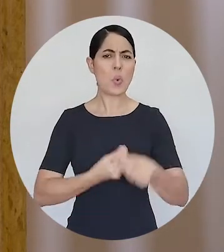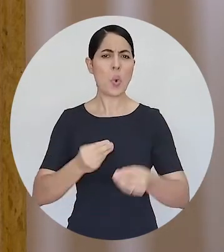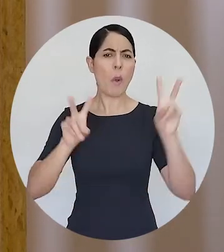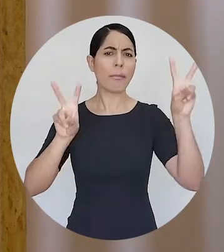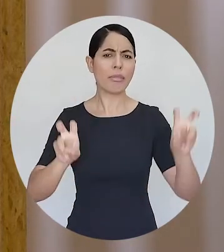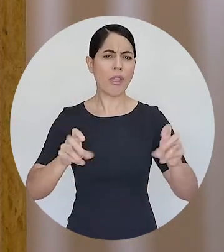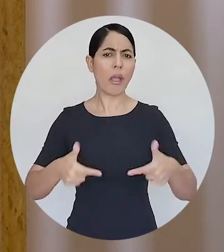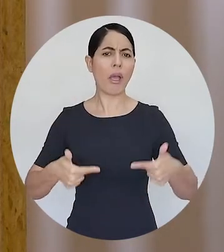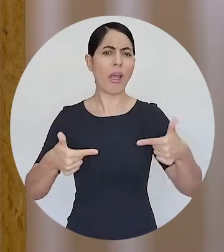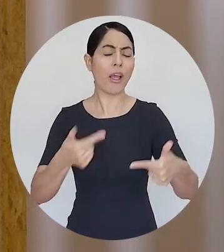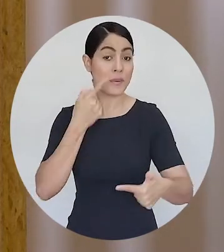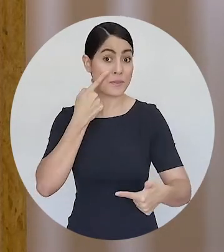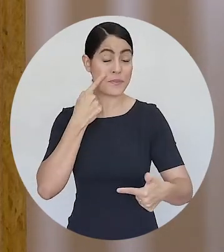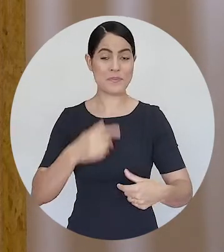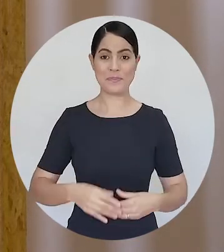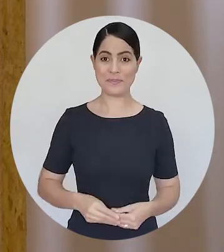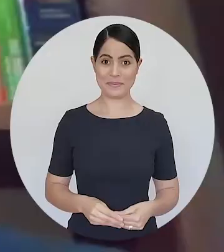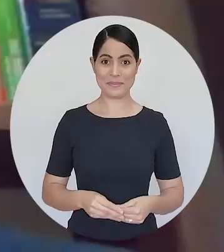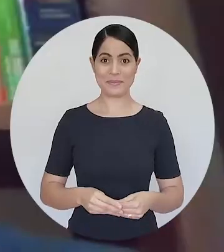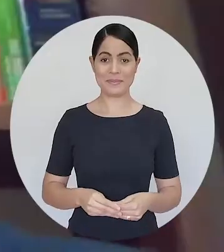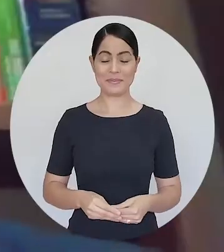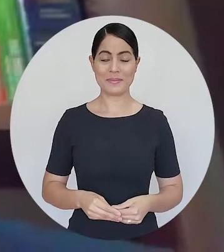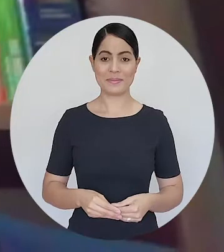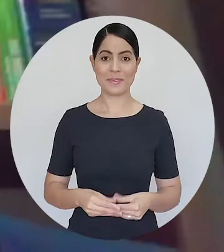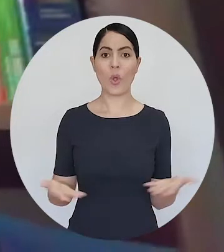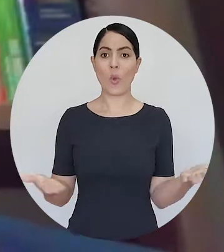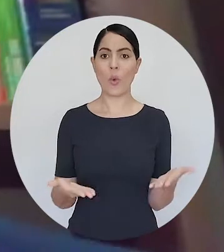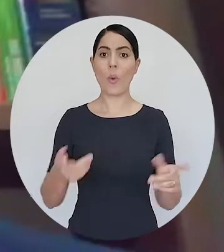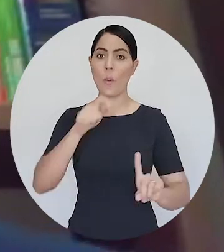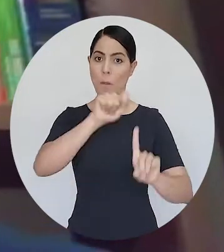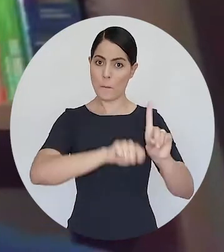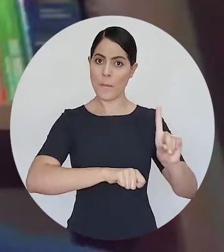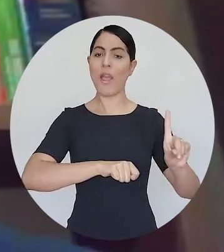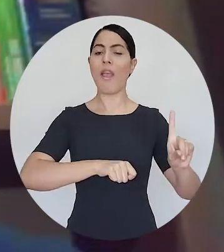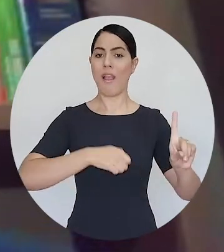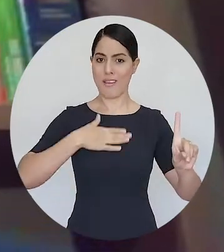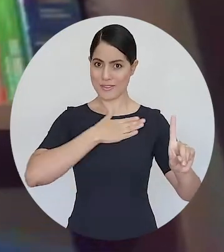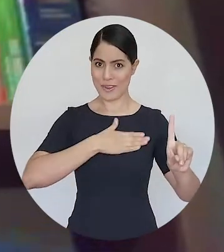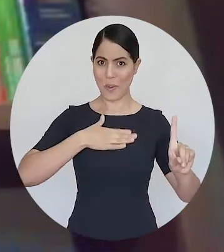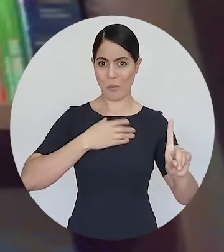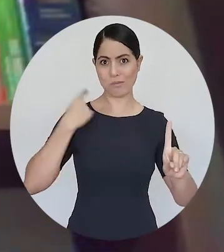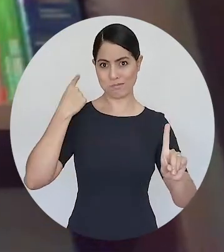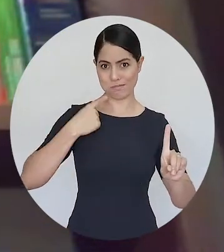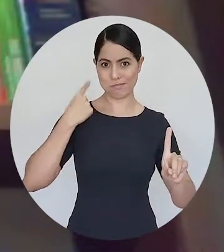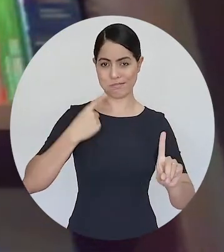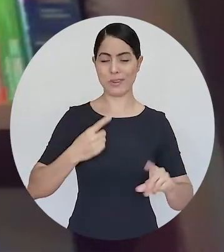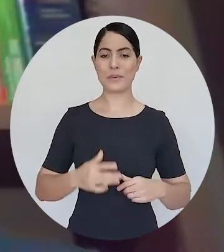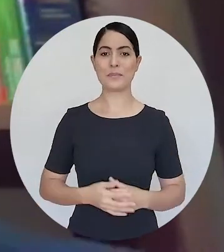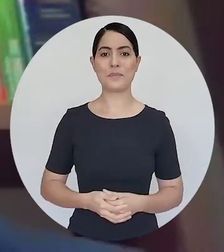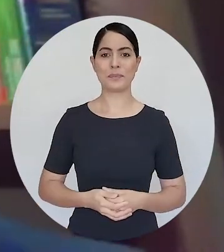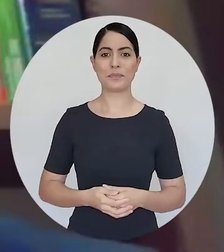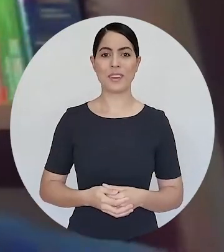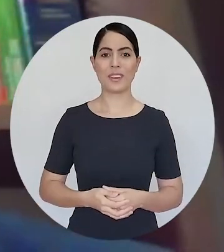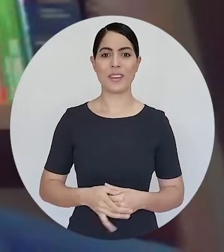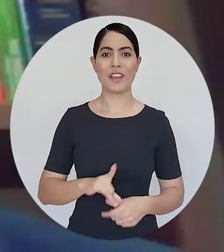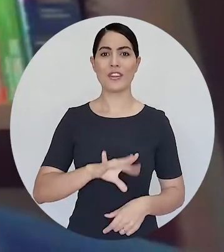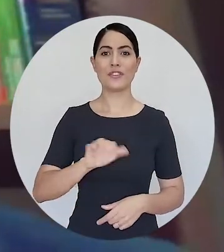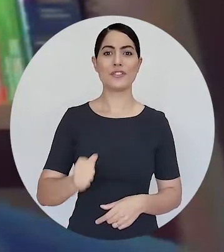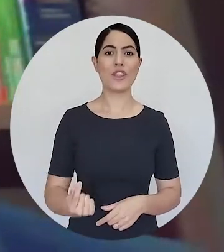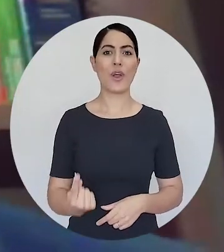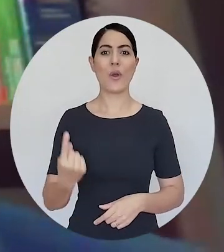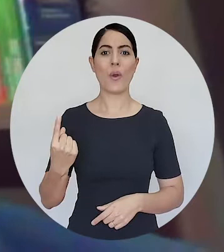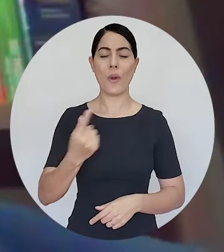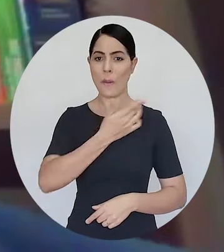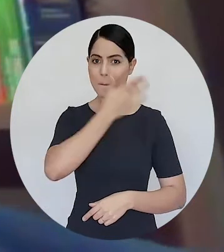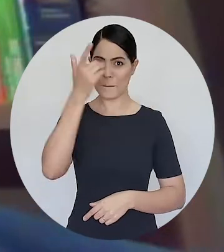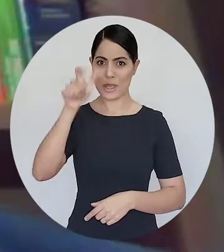da iniciativa. Assista. Estamos no mês da advocacia, né? Dia 11 foi o dia do advogado e